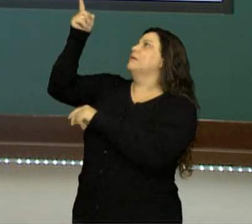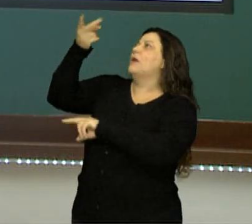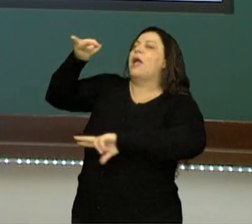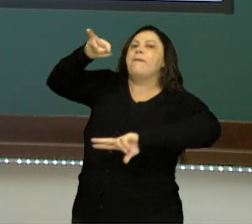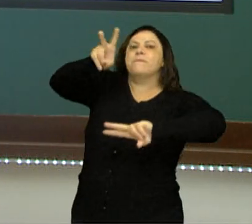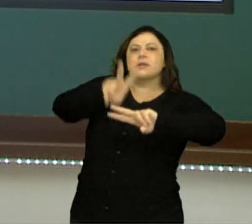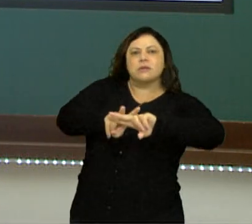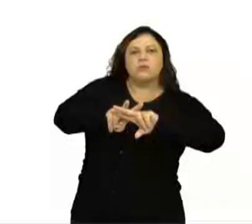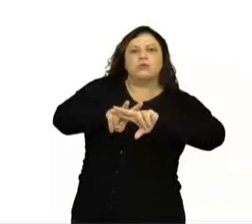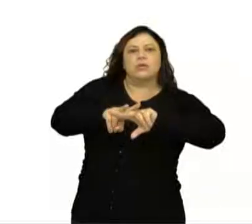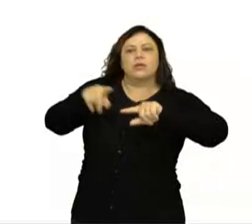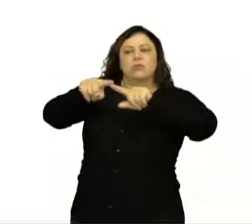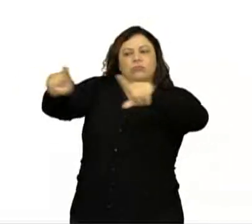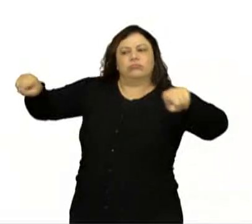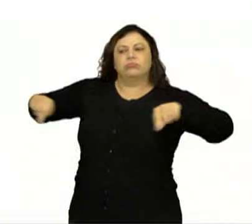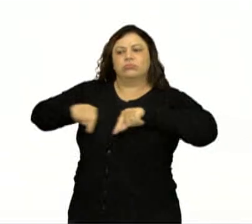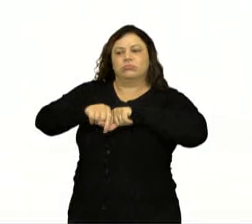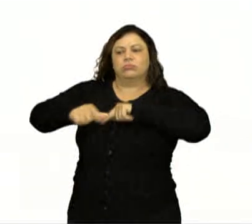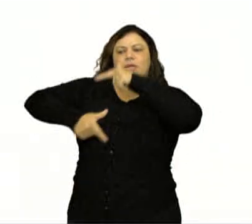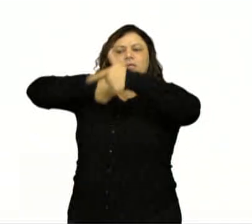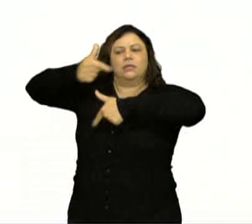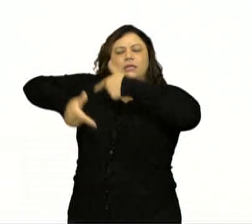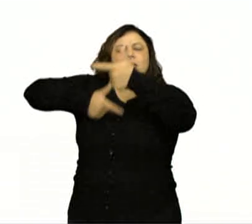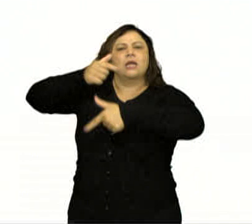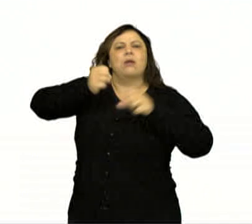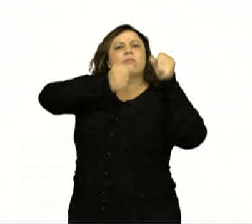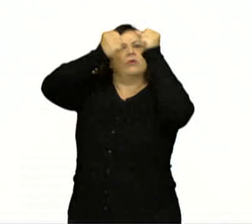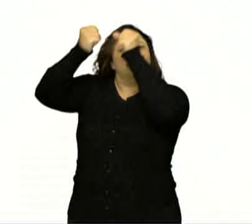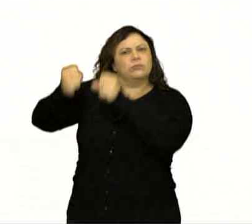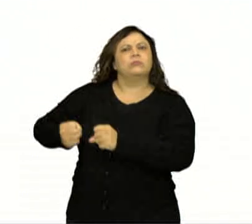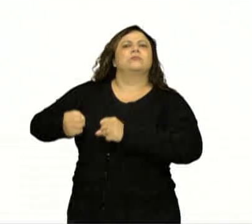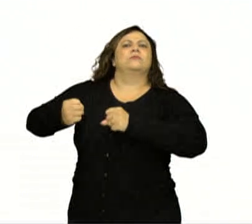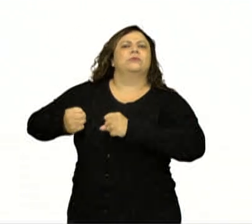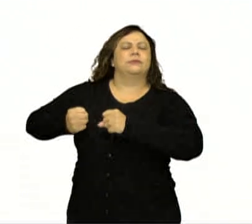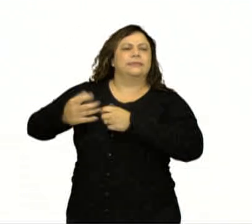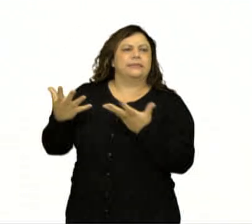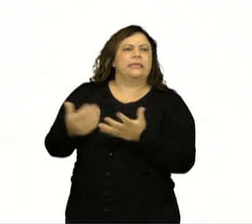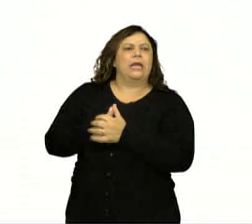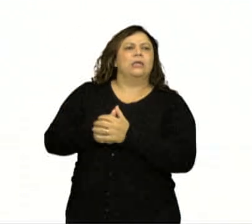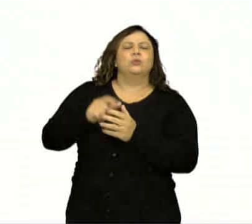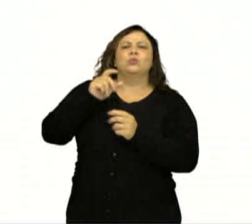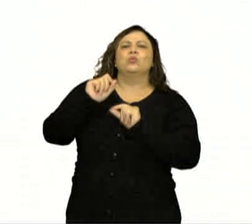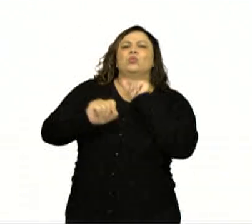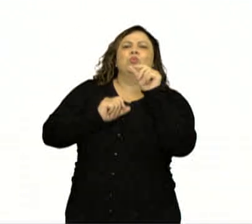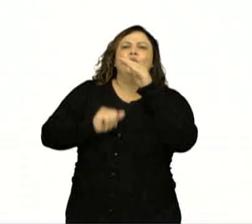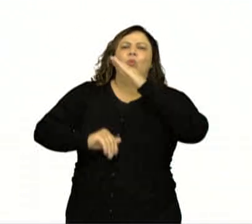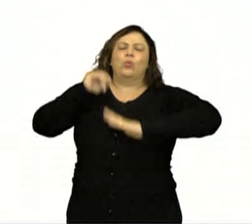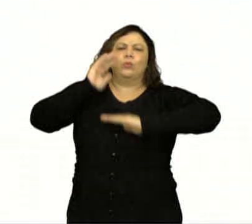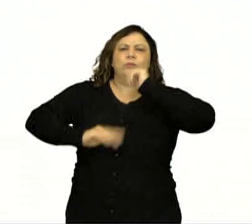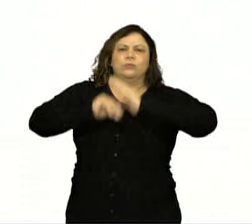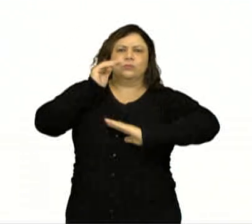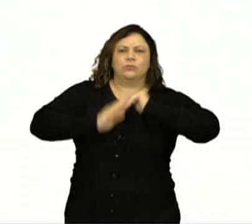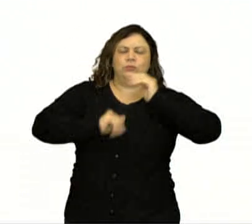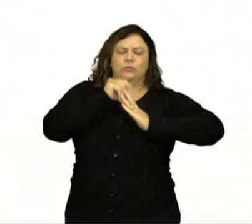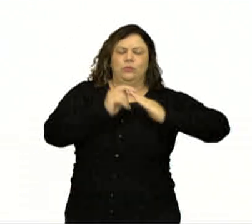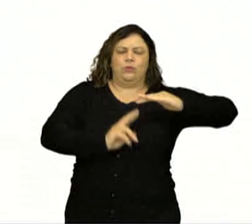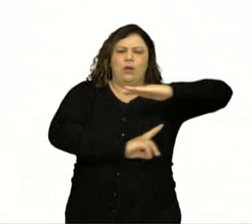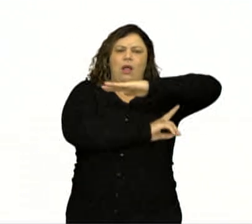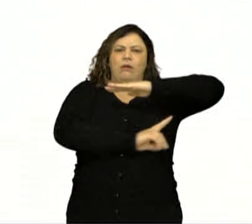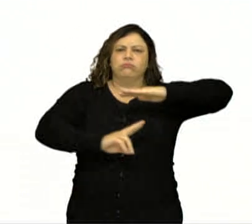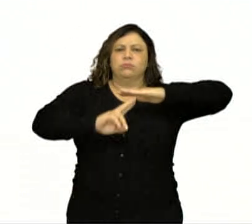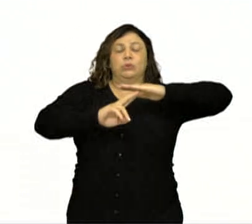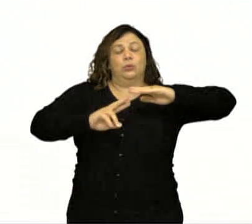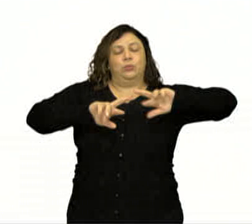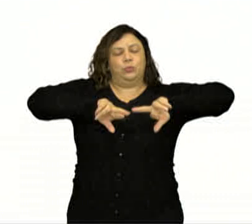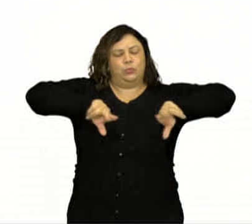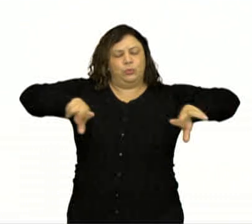campos de trabalhos forçados, construindo um canal no Mar Branco, ligando então lagos e mares